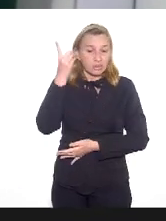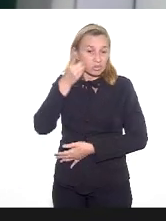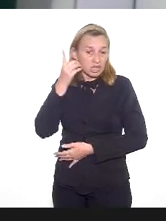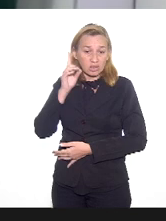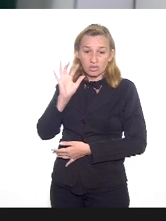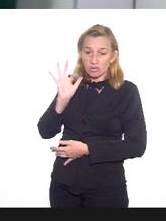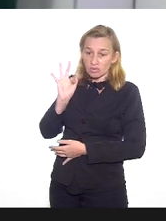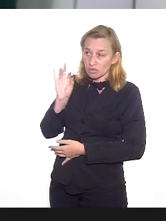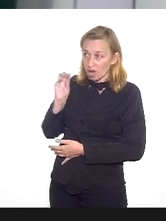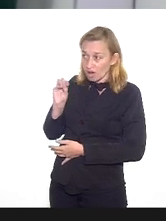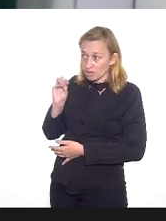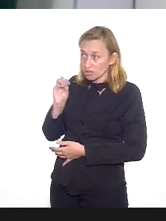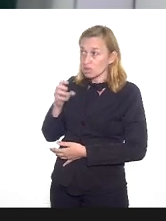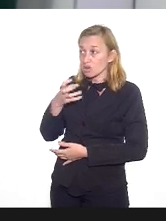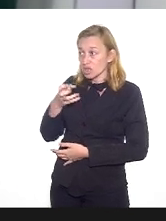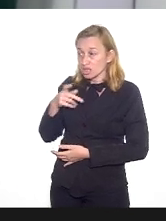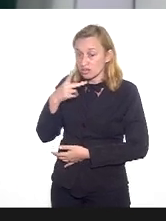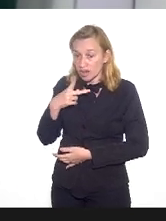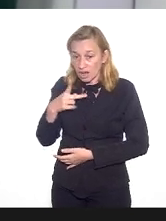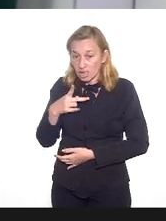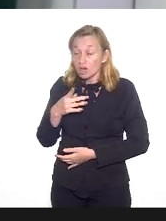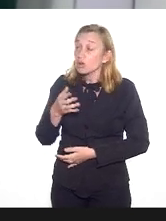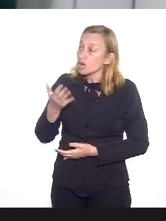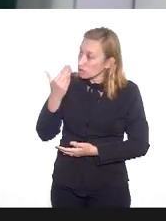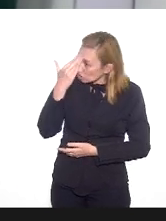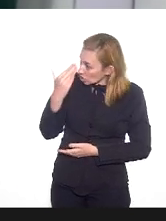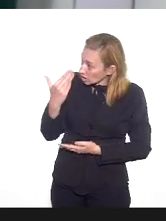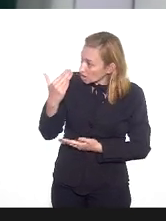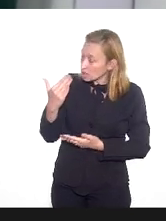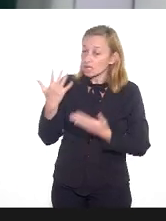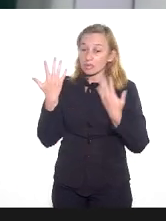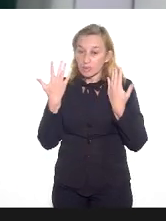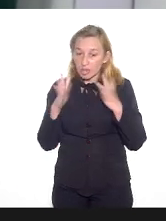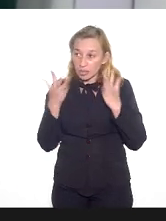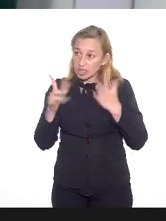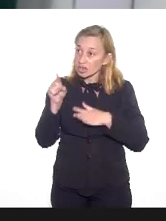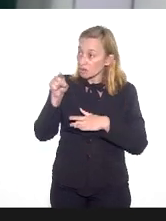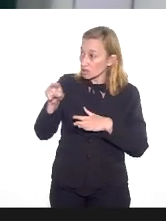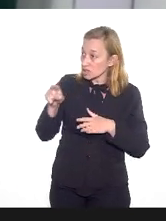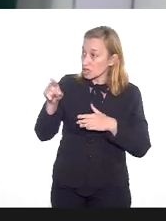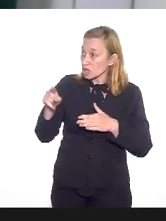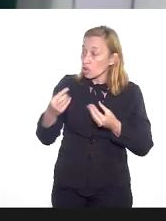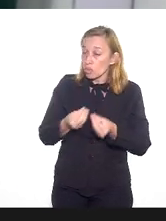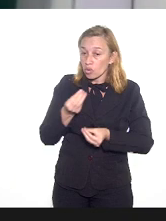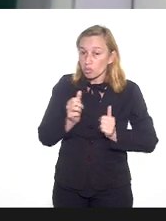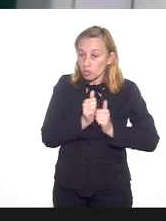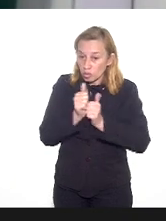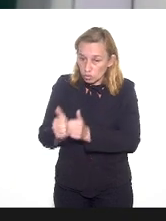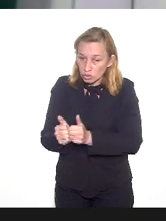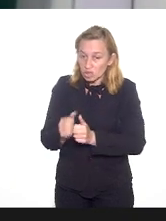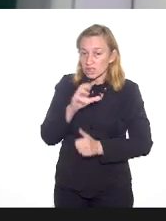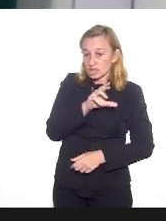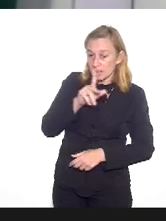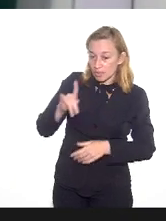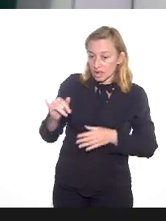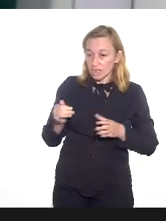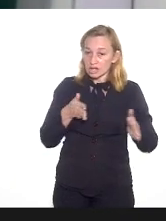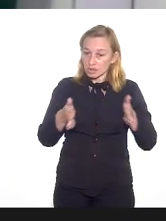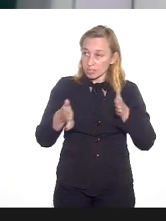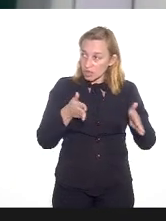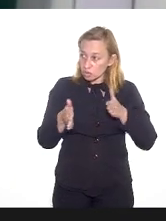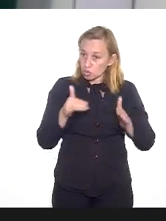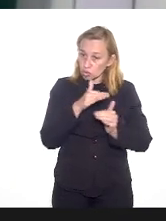eu queria ter falado e não falei, mas, Flávio, eu quero te agradecer e cumprimentar você pela forma como conduziu a CPI esse período todo,